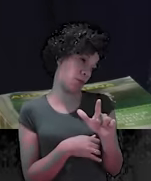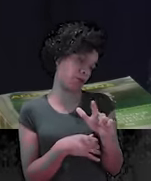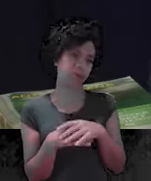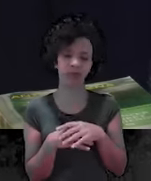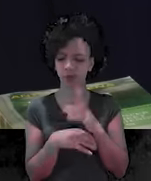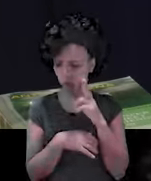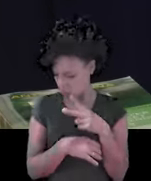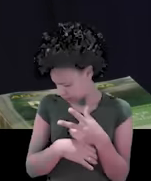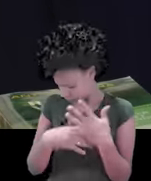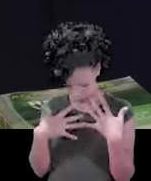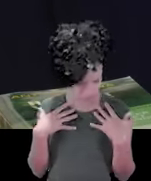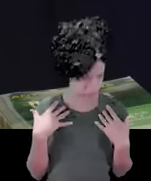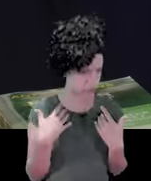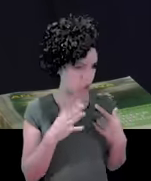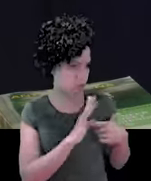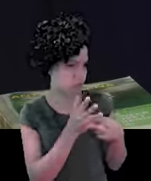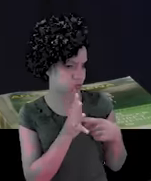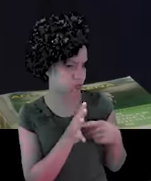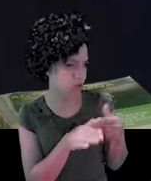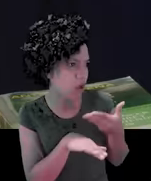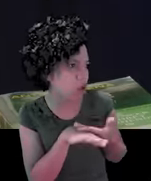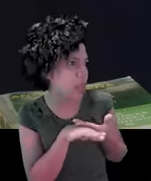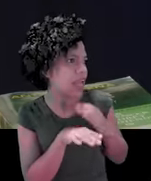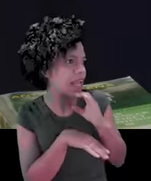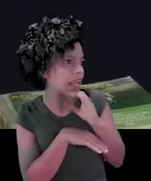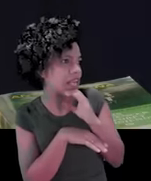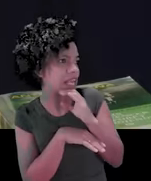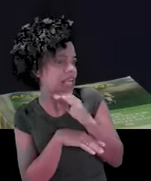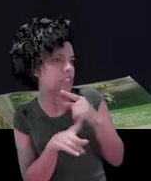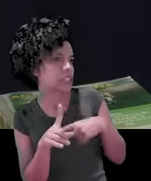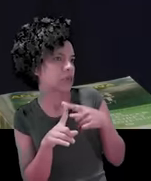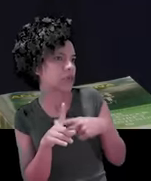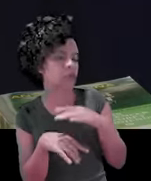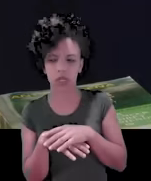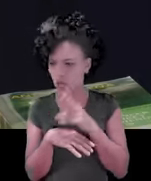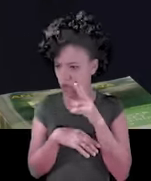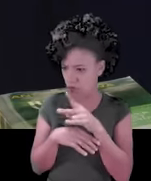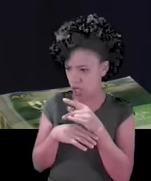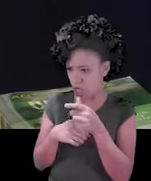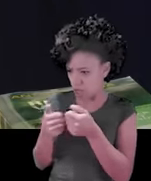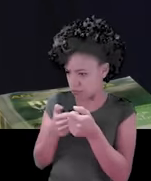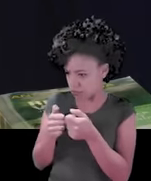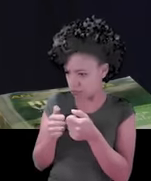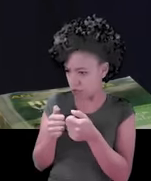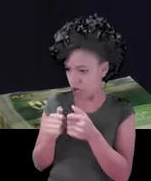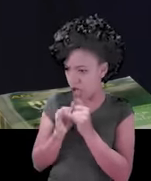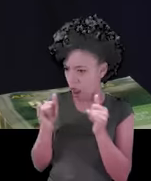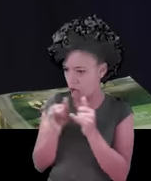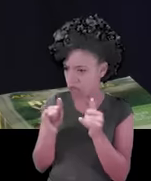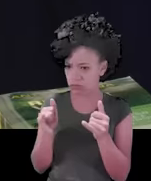o Olimpo aquilo assim viu o motor ali ainda quente eu vi a parte elétrica funcionando aparecendo aqui